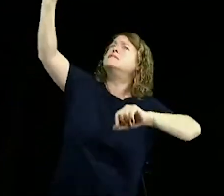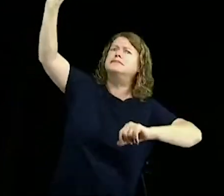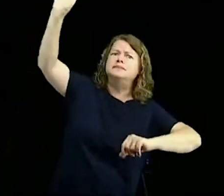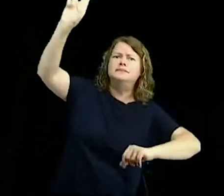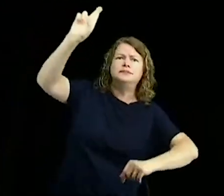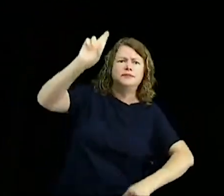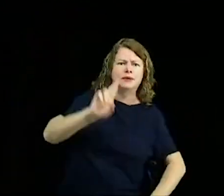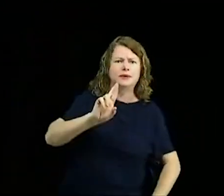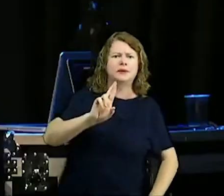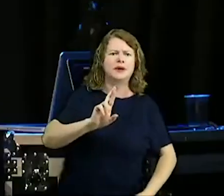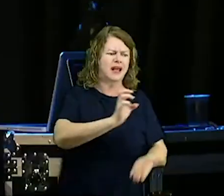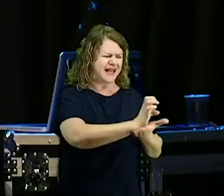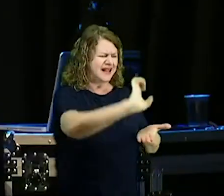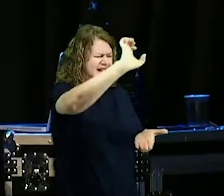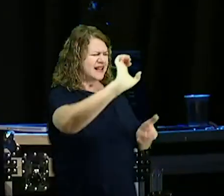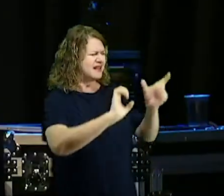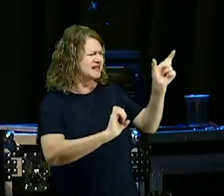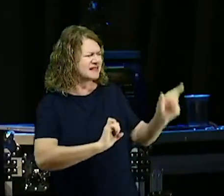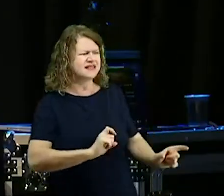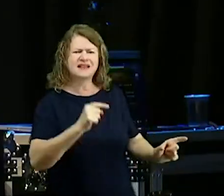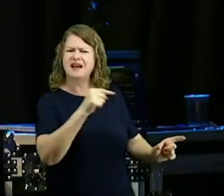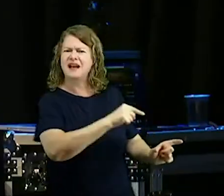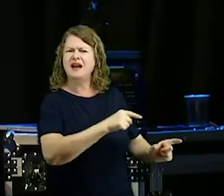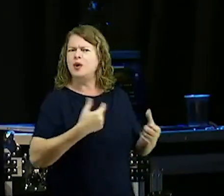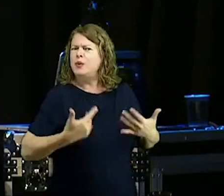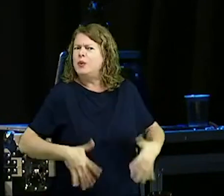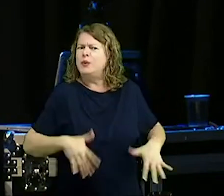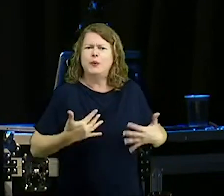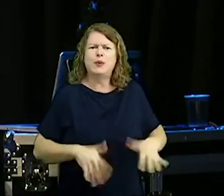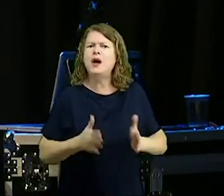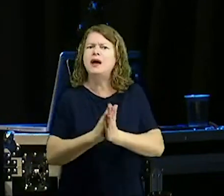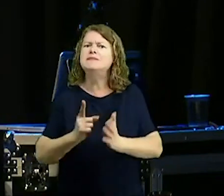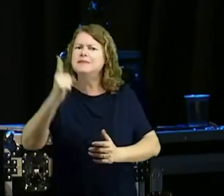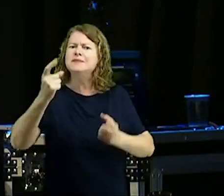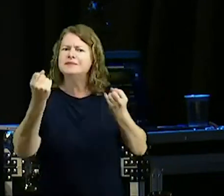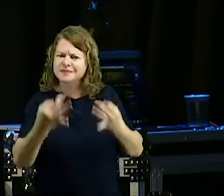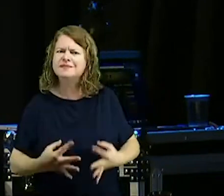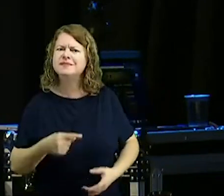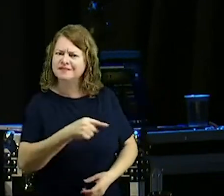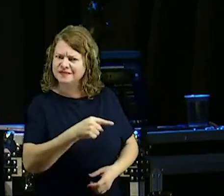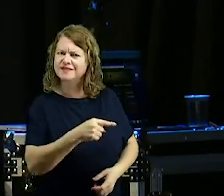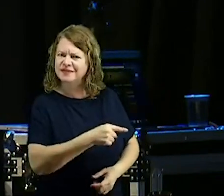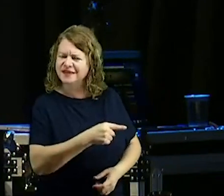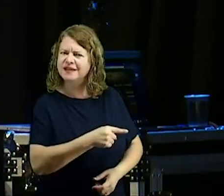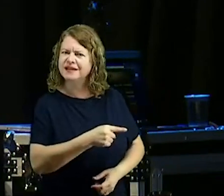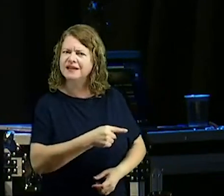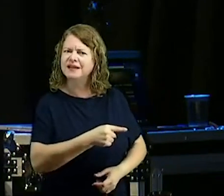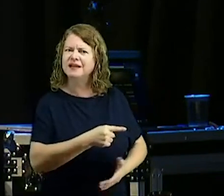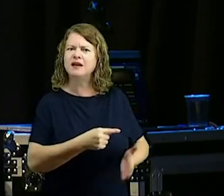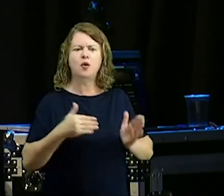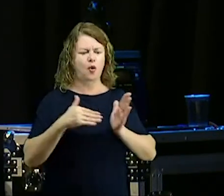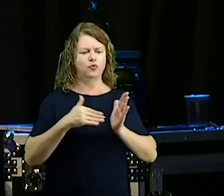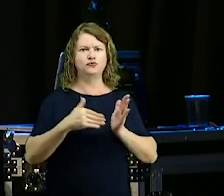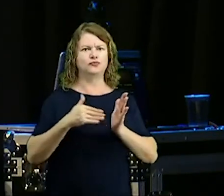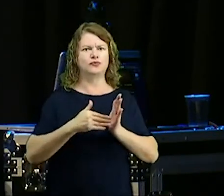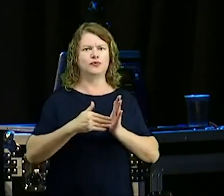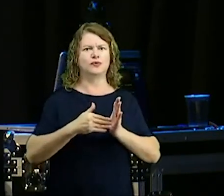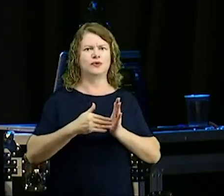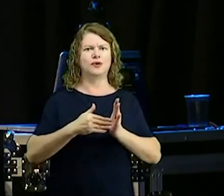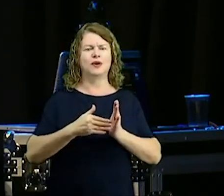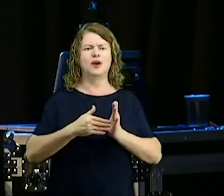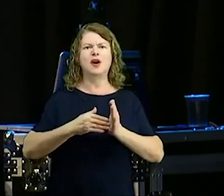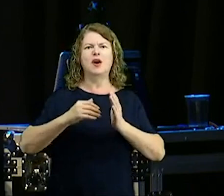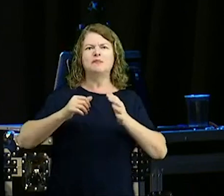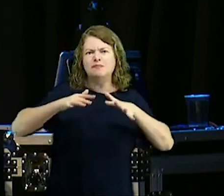impressionante, que quando a Bíblia fala dele, o último avivamento, não vai ser um avivamento assim,